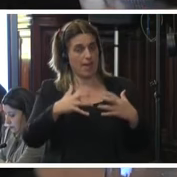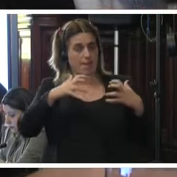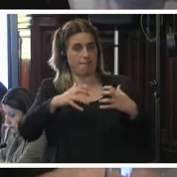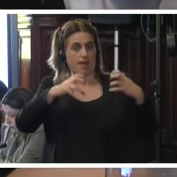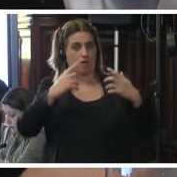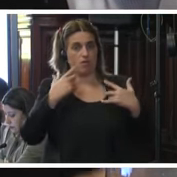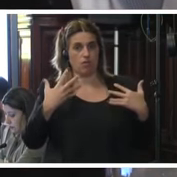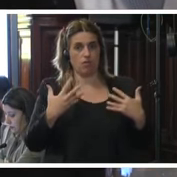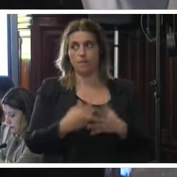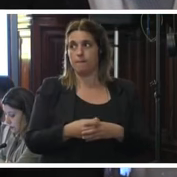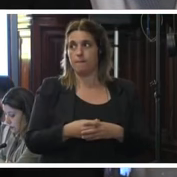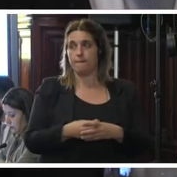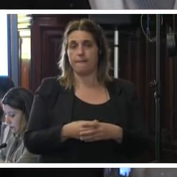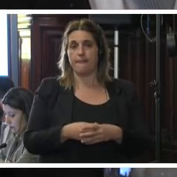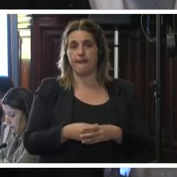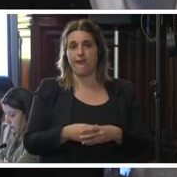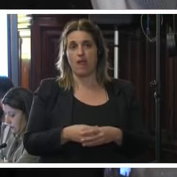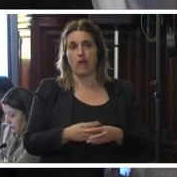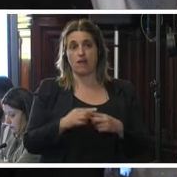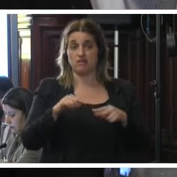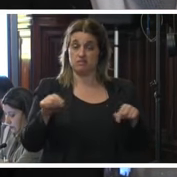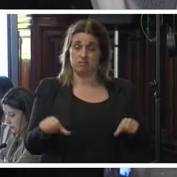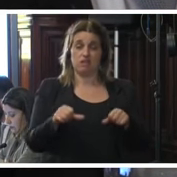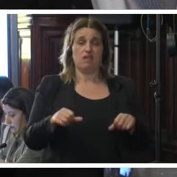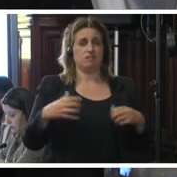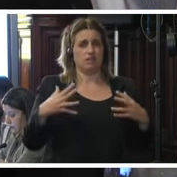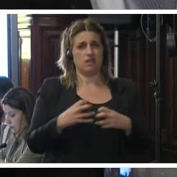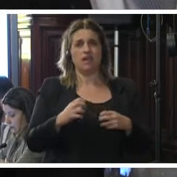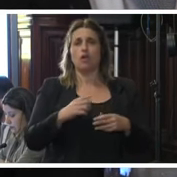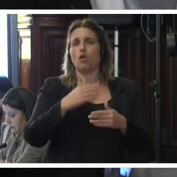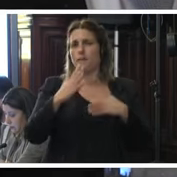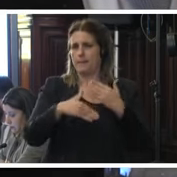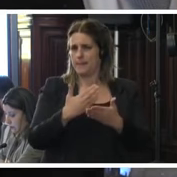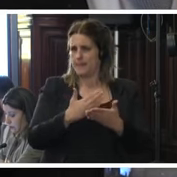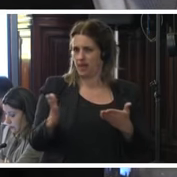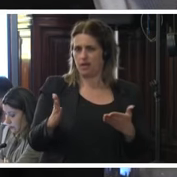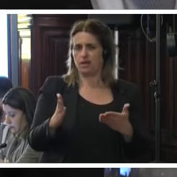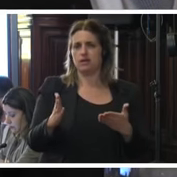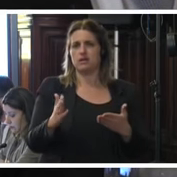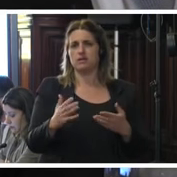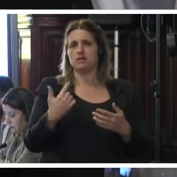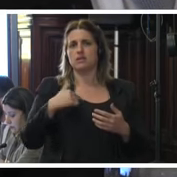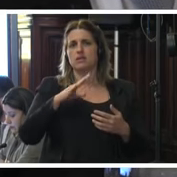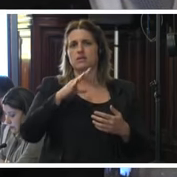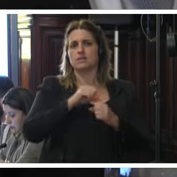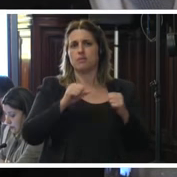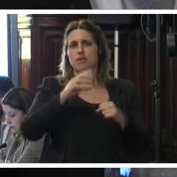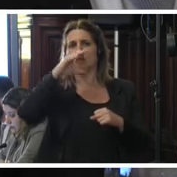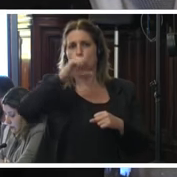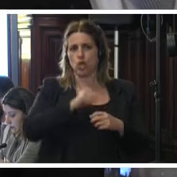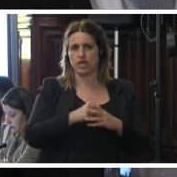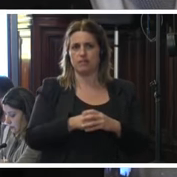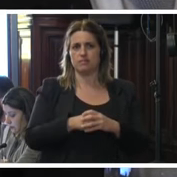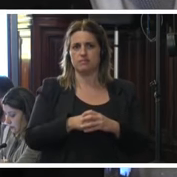policial, colocando em risco, acima do tolerável, os policiais e a própria população em geral. Segundo o governo do Rio de Janeiro,